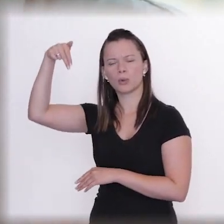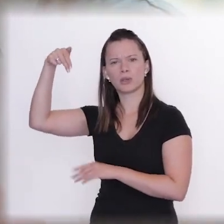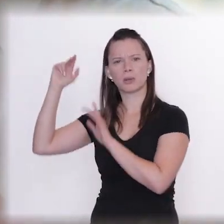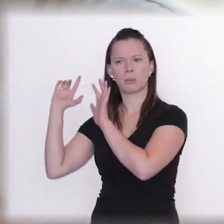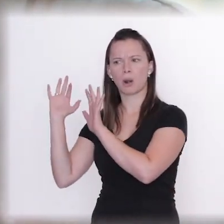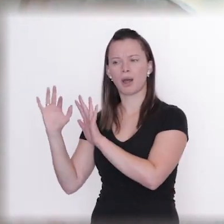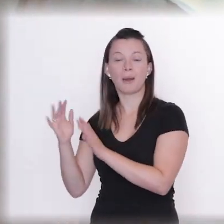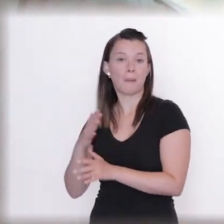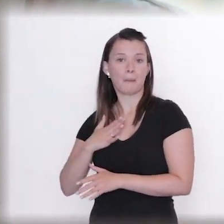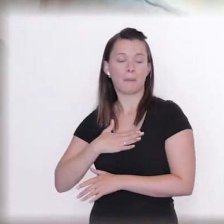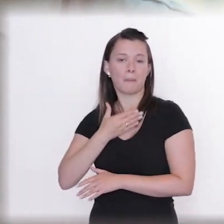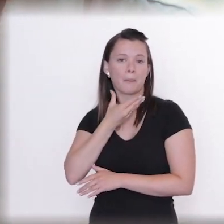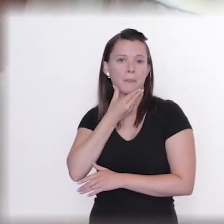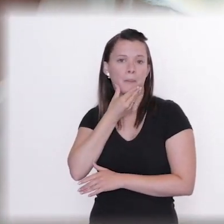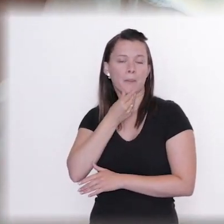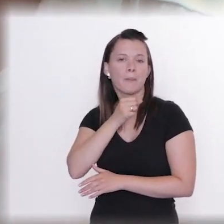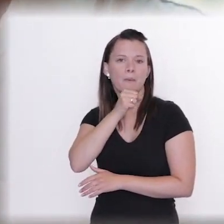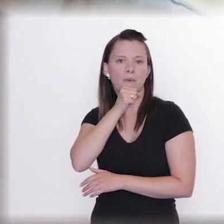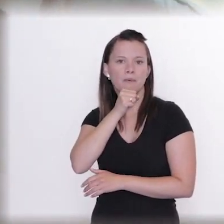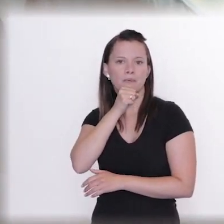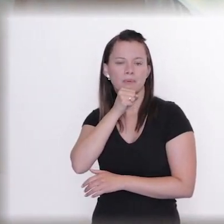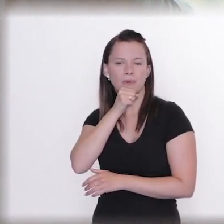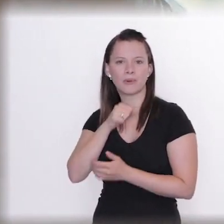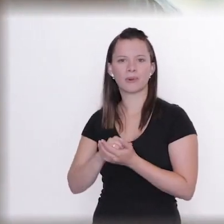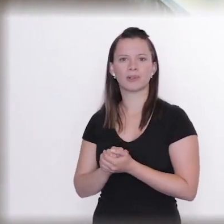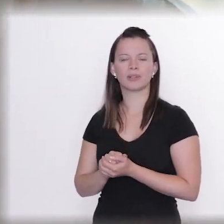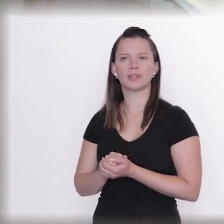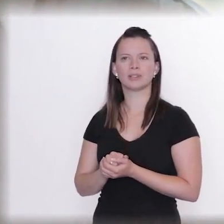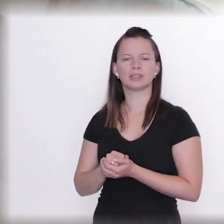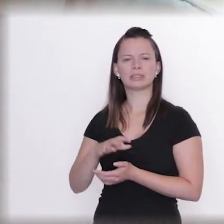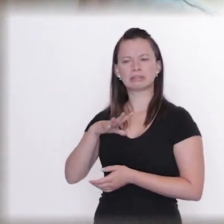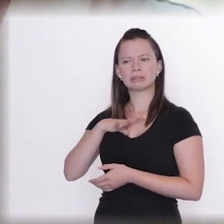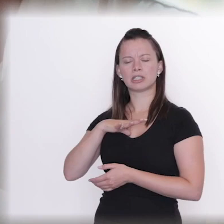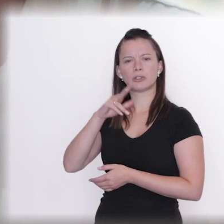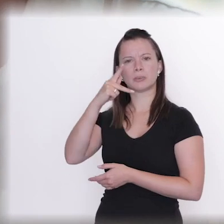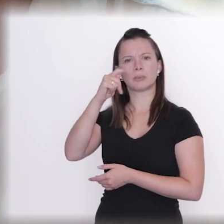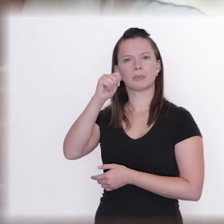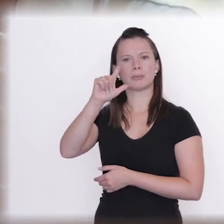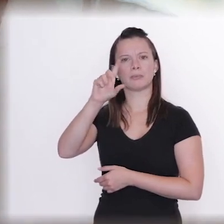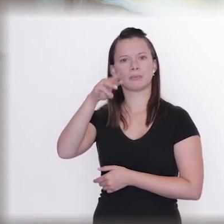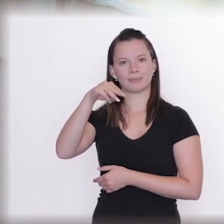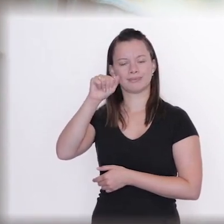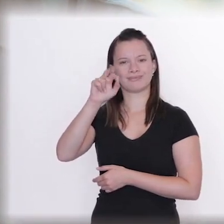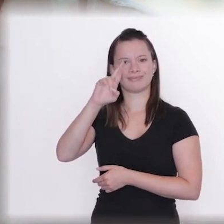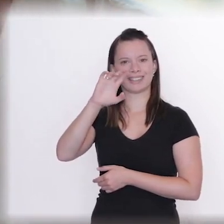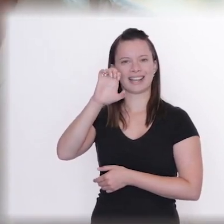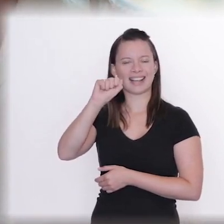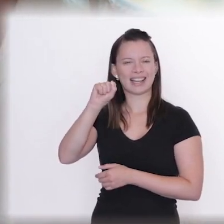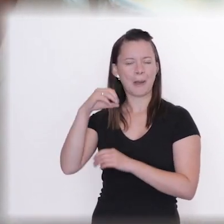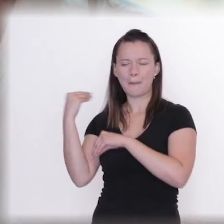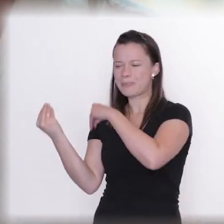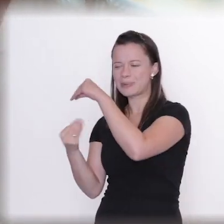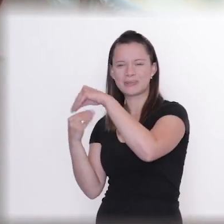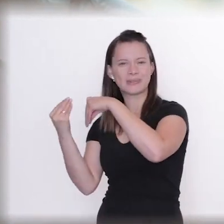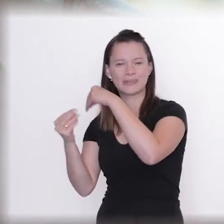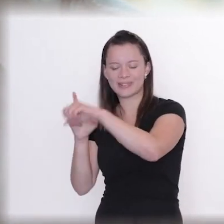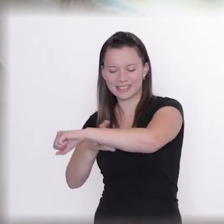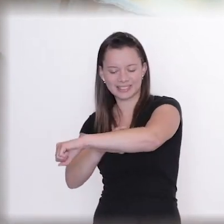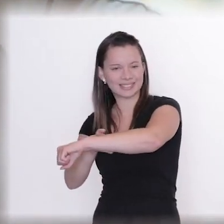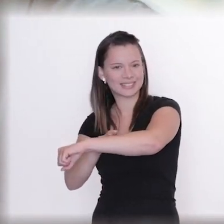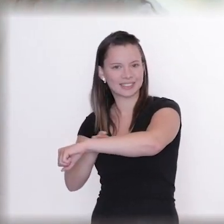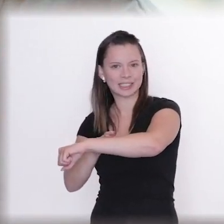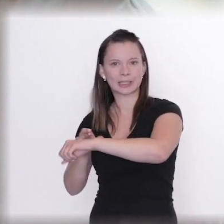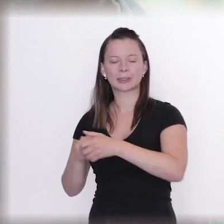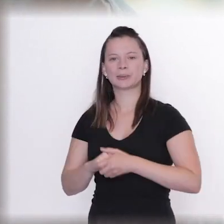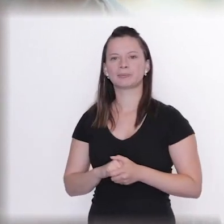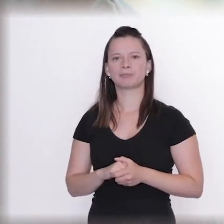avô alagoano, que veio lá de Palmares, uma união de Palmares. Ele veio lá do mistura de preto com índio.